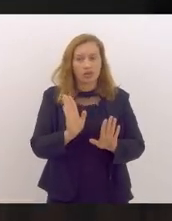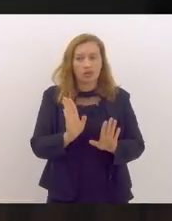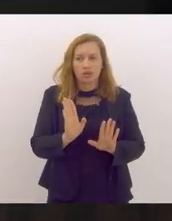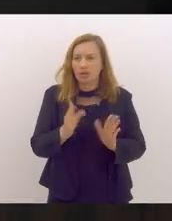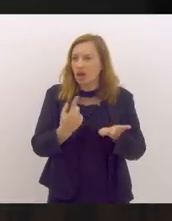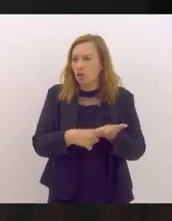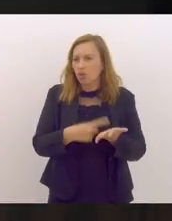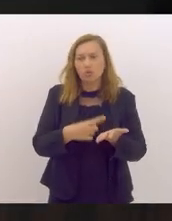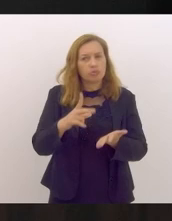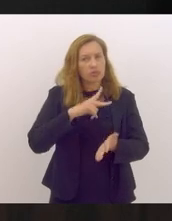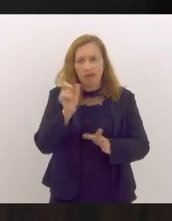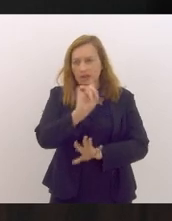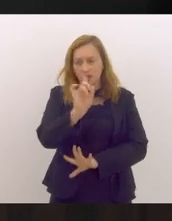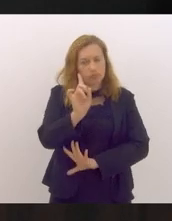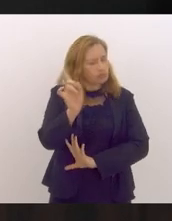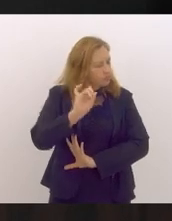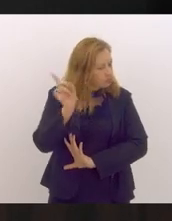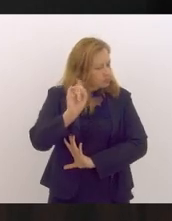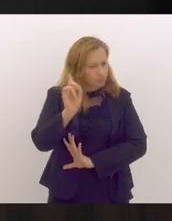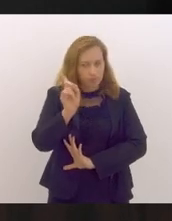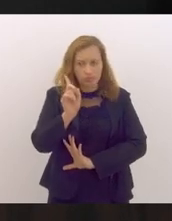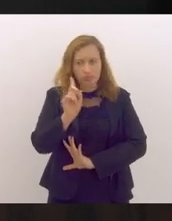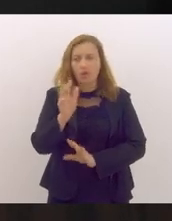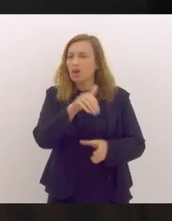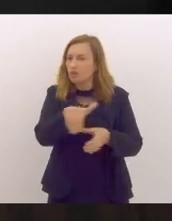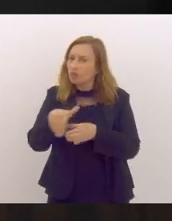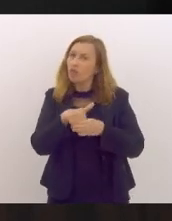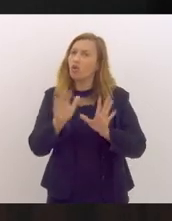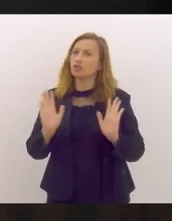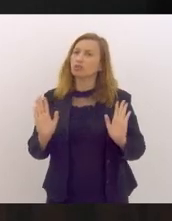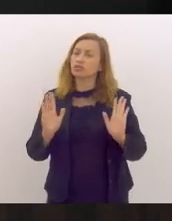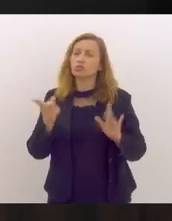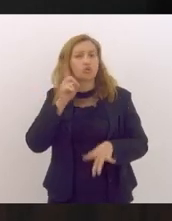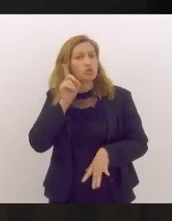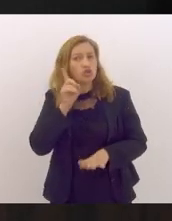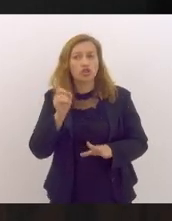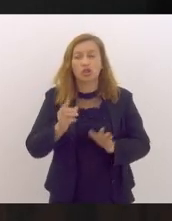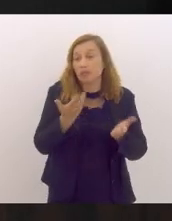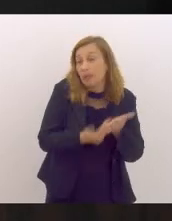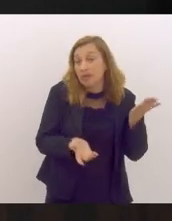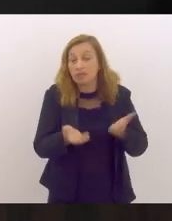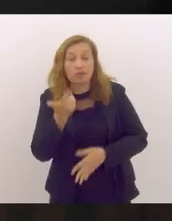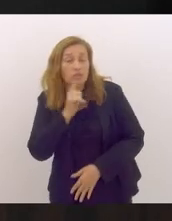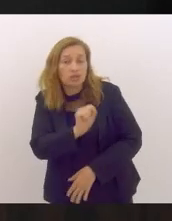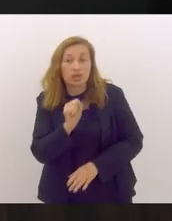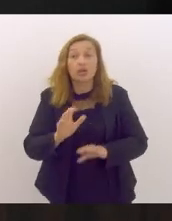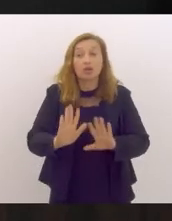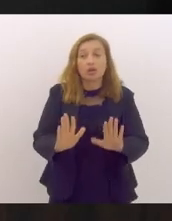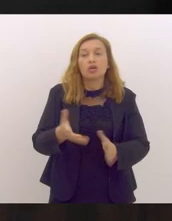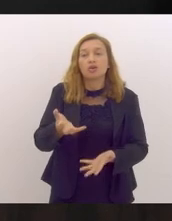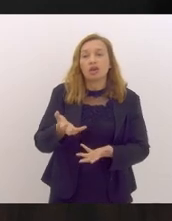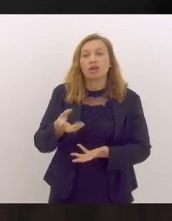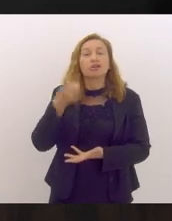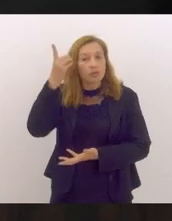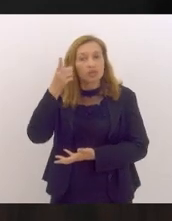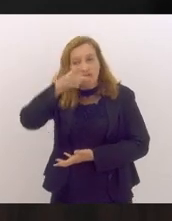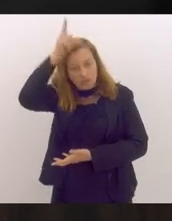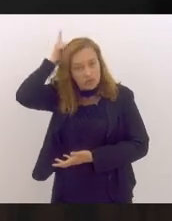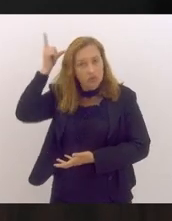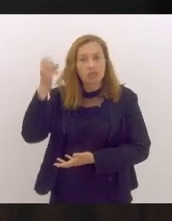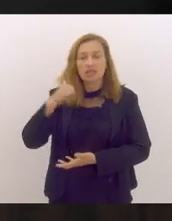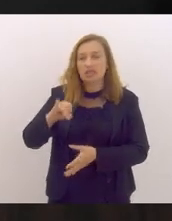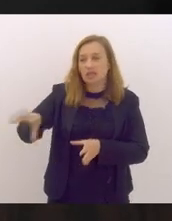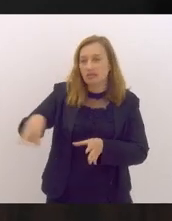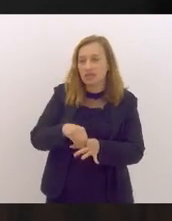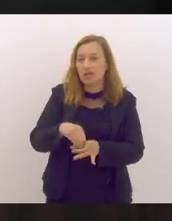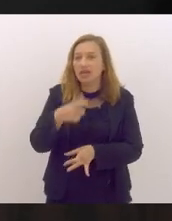acordo pessoal. Então não é acordo não, pessoal. Não tem problema, senão a gente vai para o voto. Aqui a gente vota todo dia, ganha e perde. Eu quero saber do deputado Luiz, se nós fixarmos